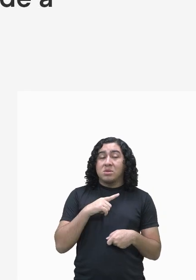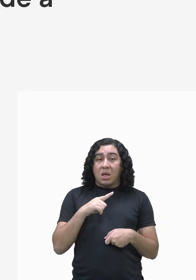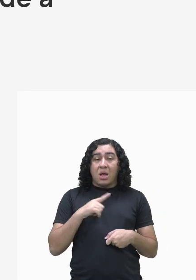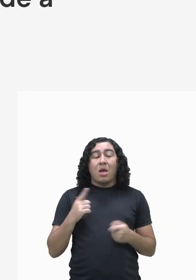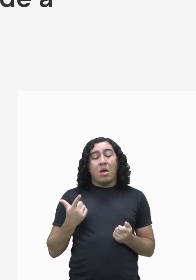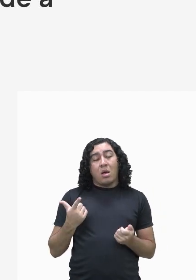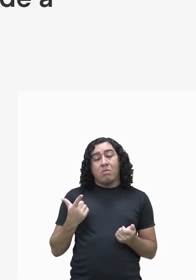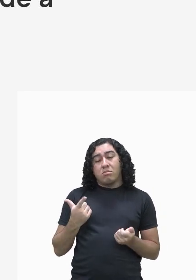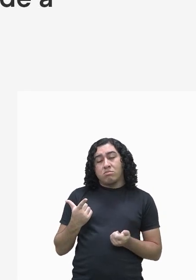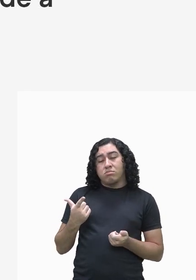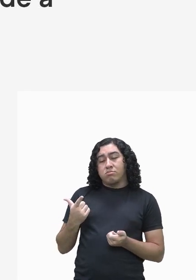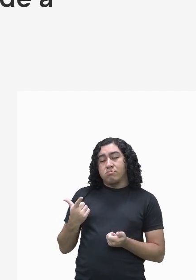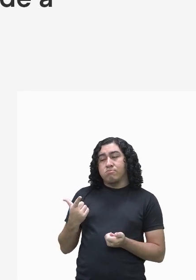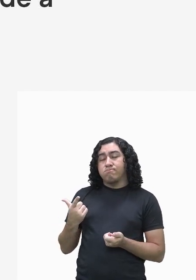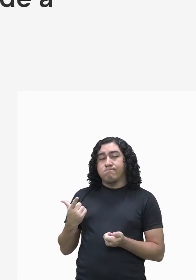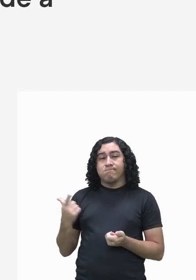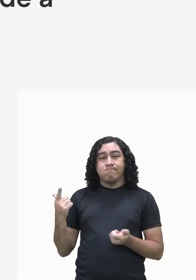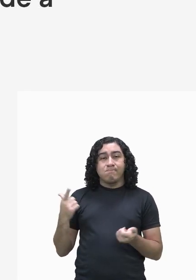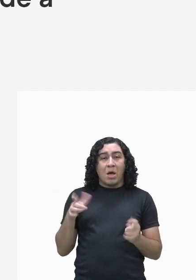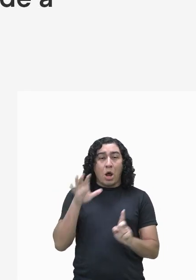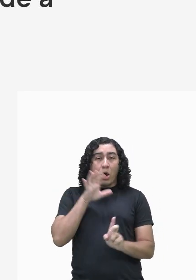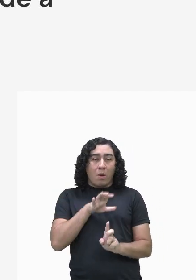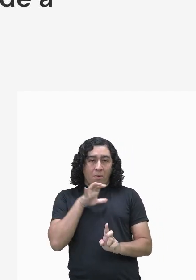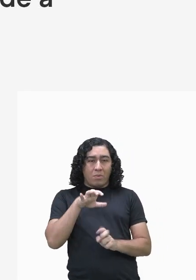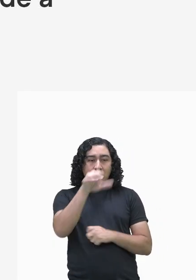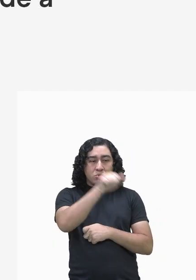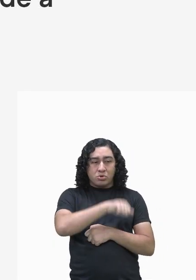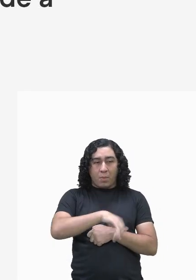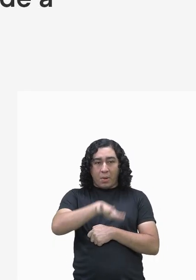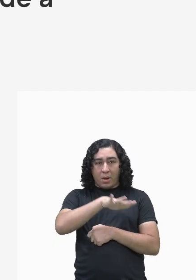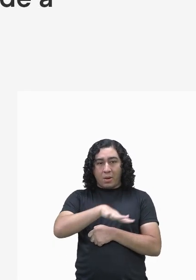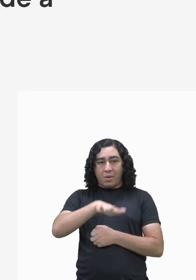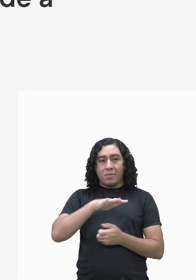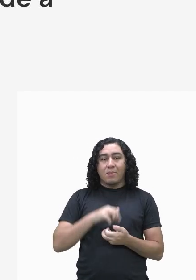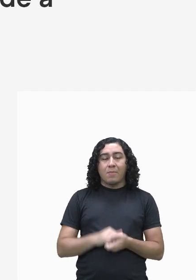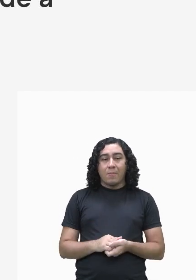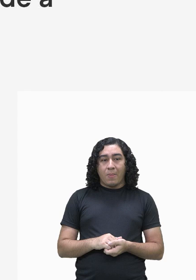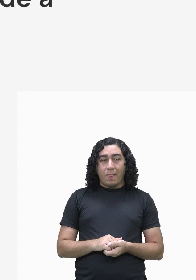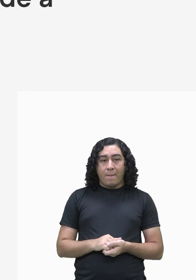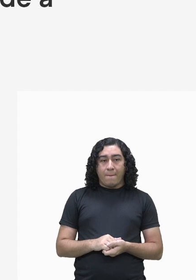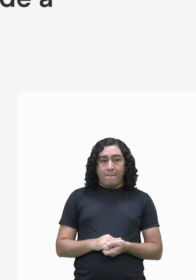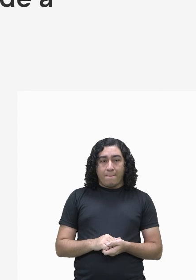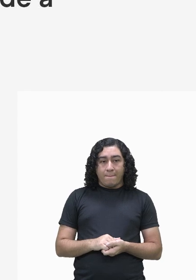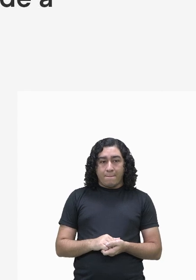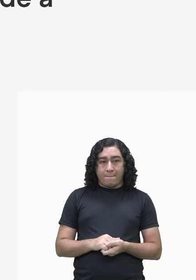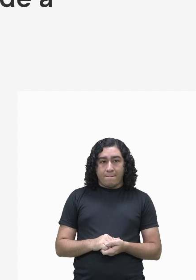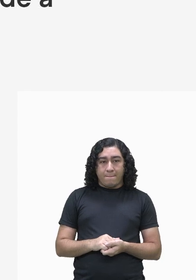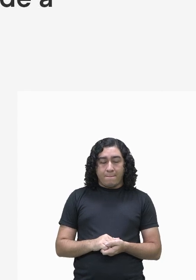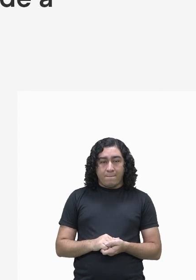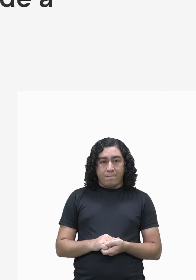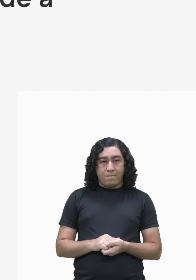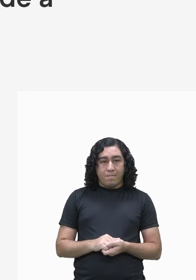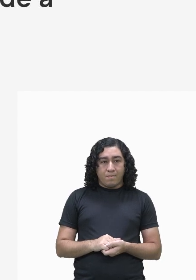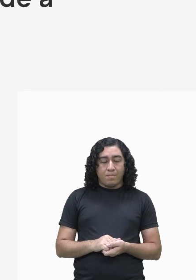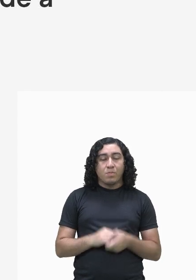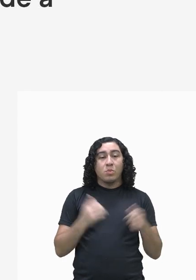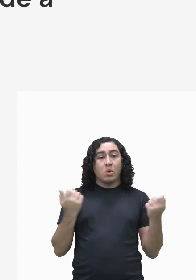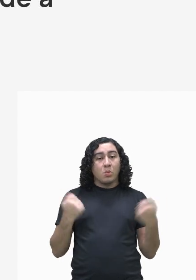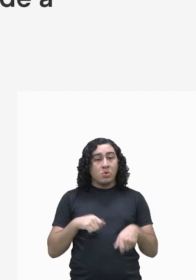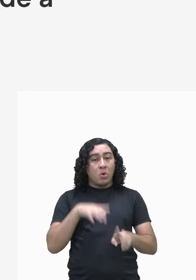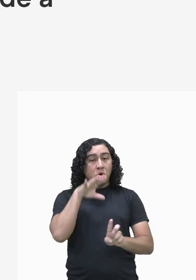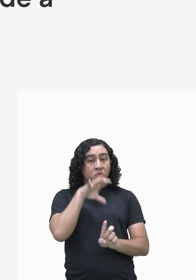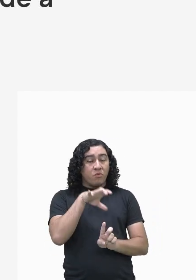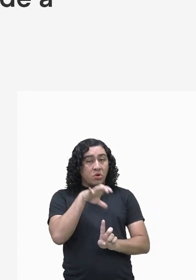disposição sobre meios, vejam bem, meios que permitem influenciar a vontade